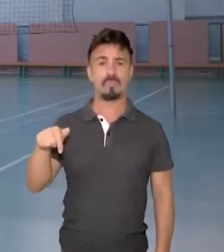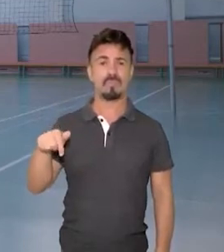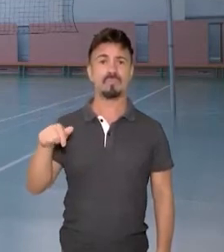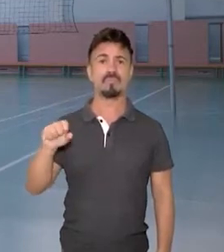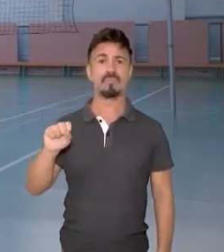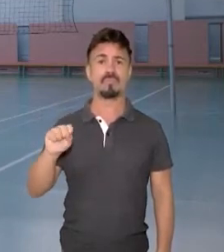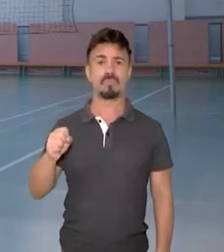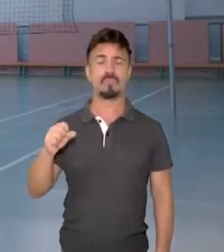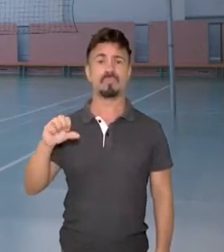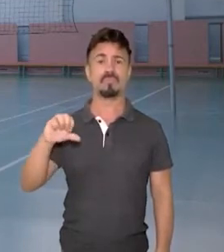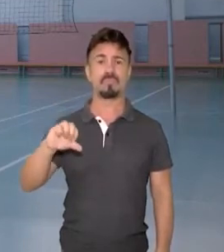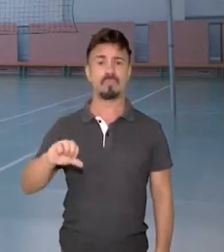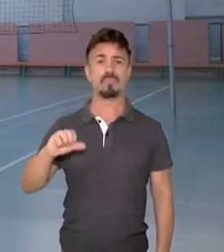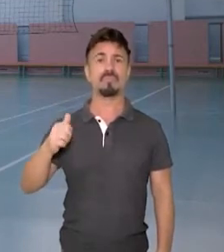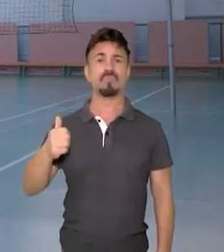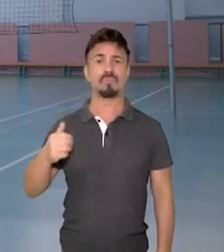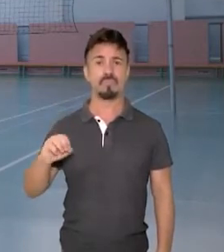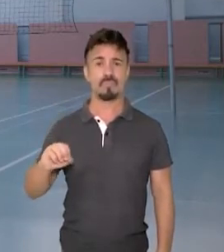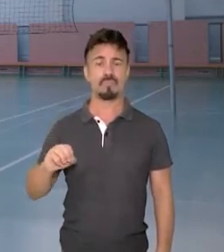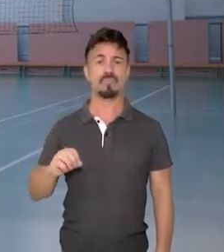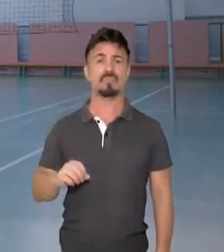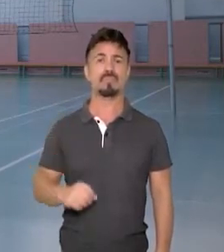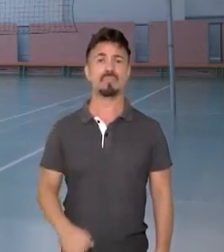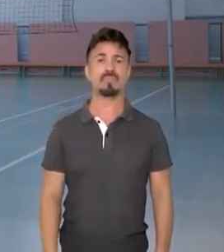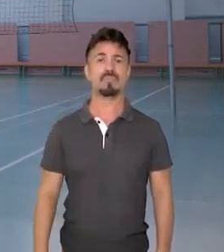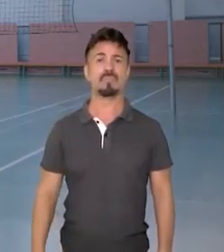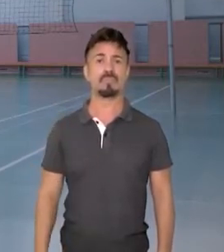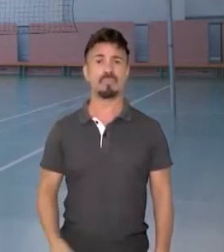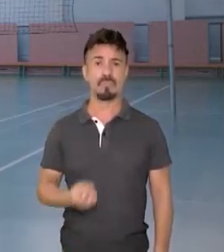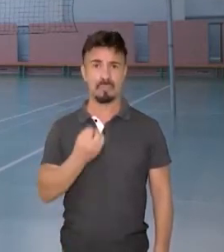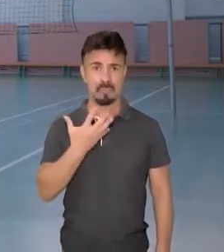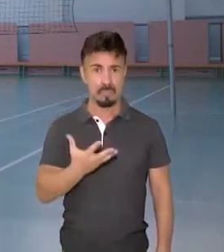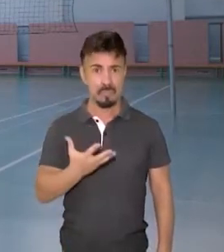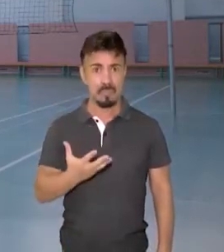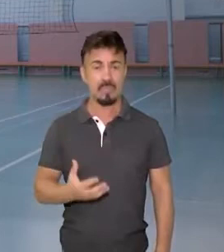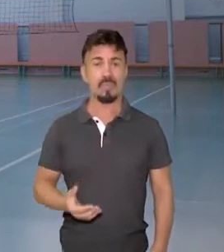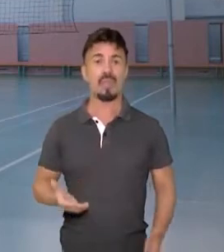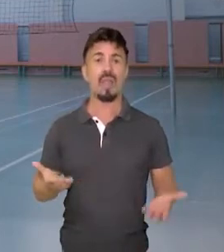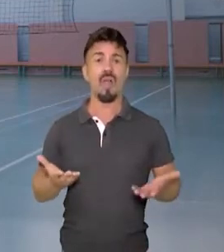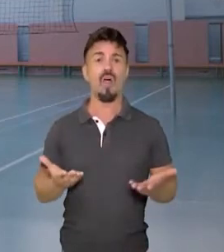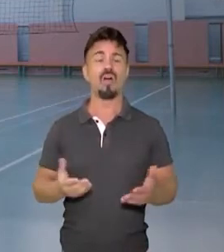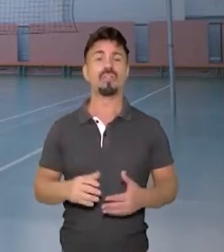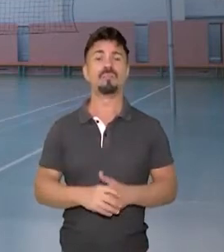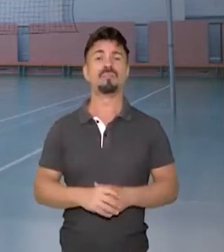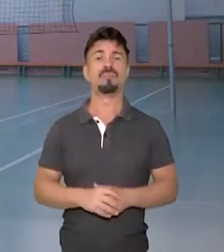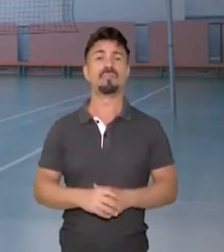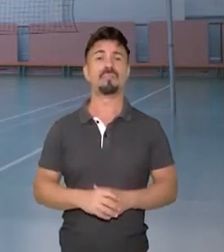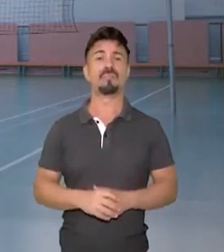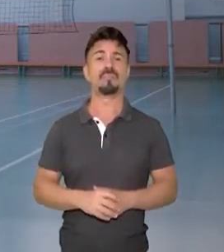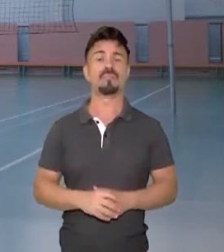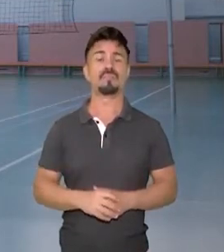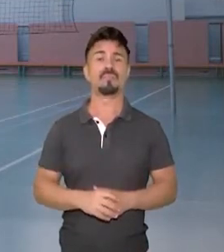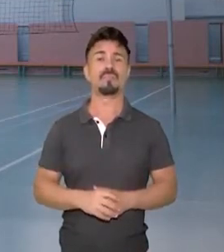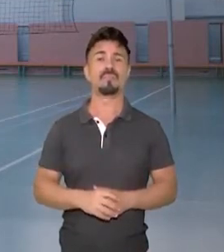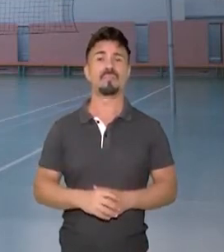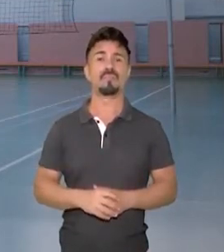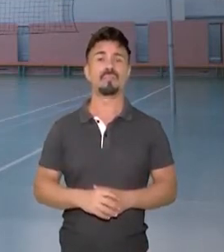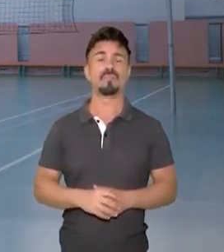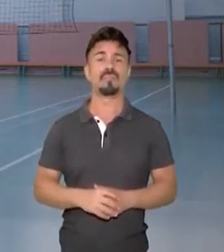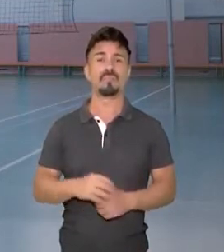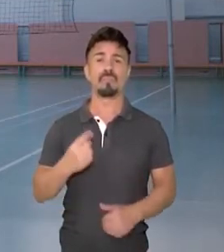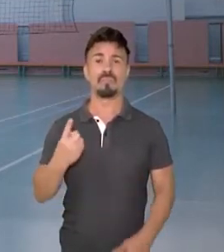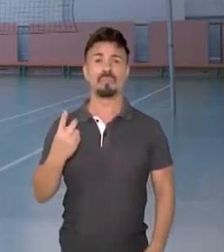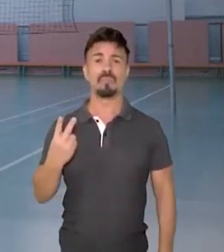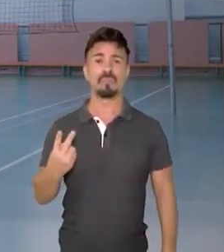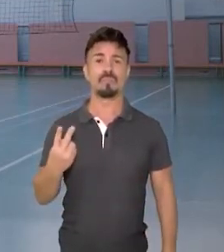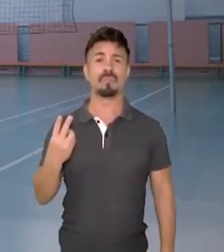7 8 9 10 Beleza agora aqui ó parte das costas puxa o máximo que puder